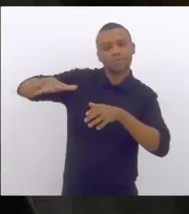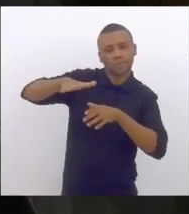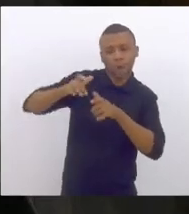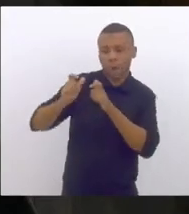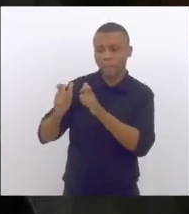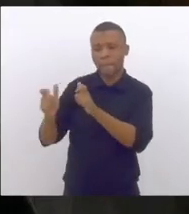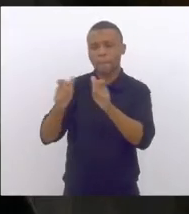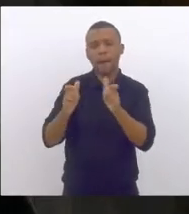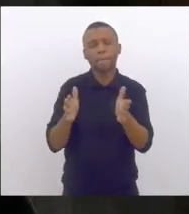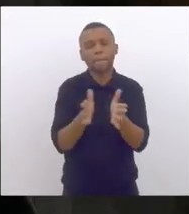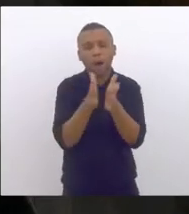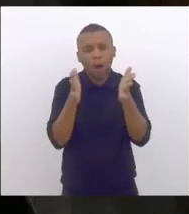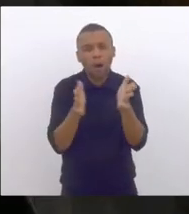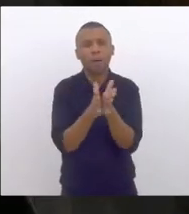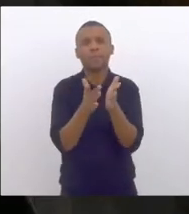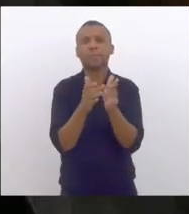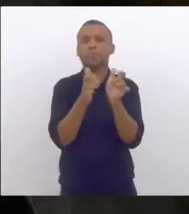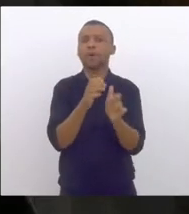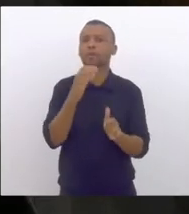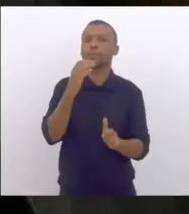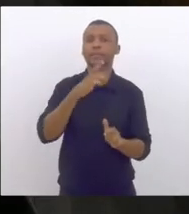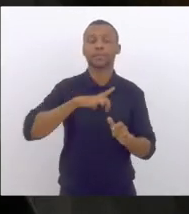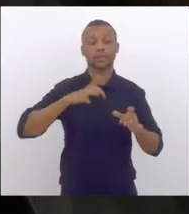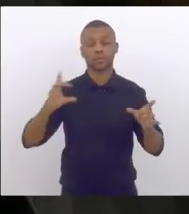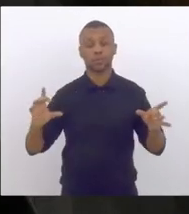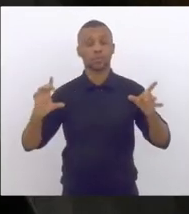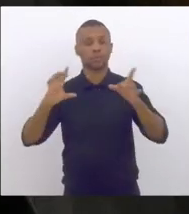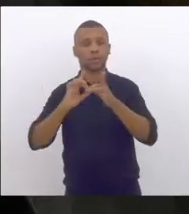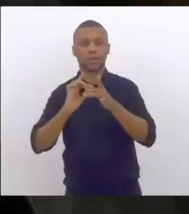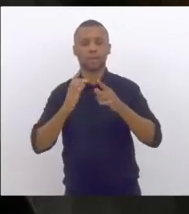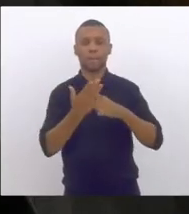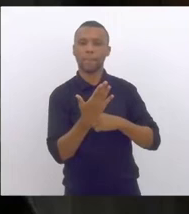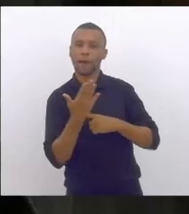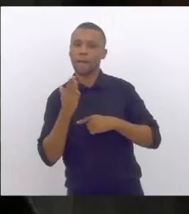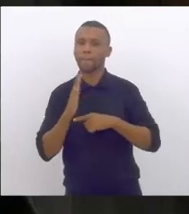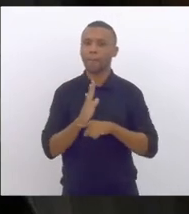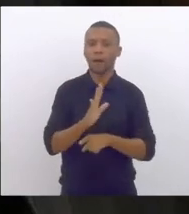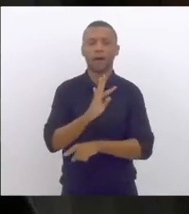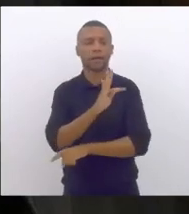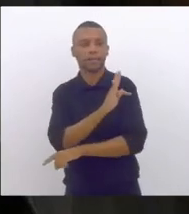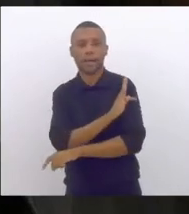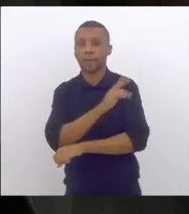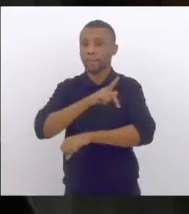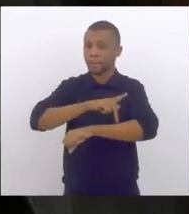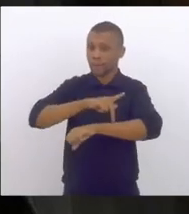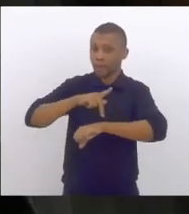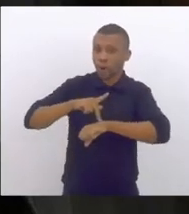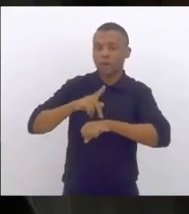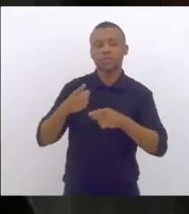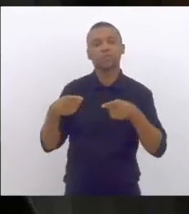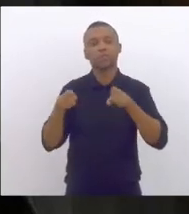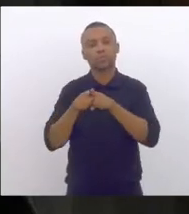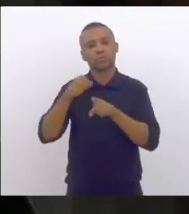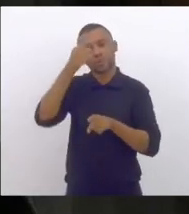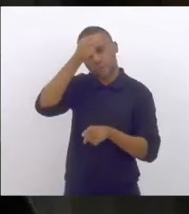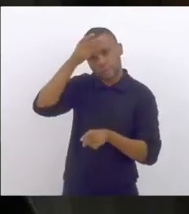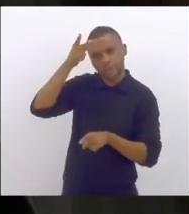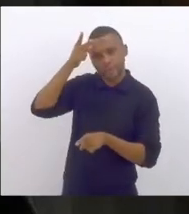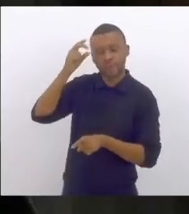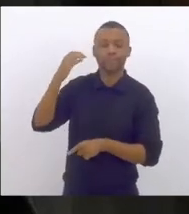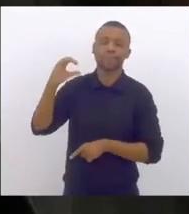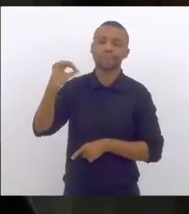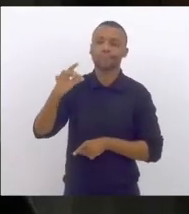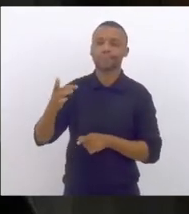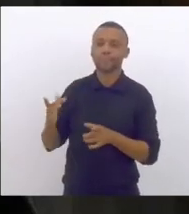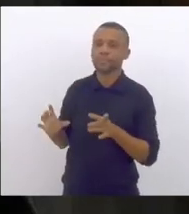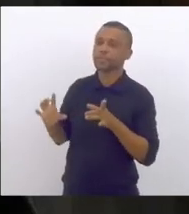Niterói estabelecem convênio de cooperação técnica e pedagógica com a prefeitura através da fundação